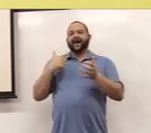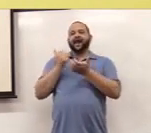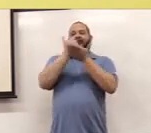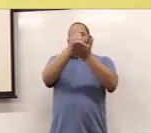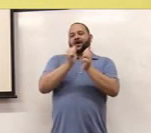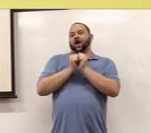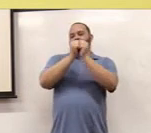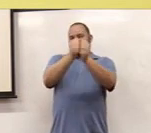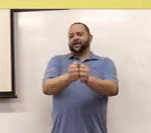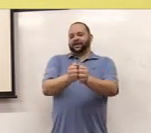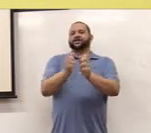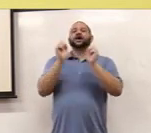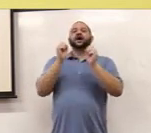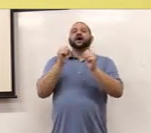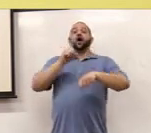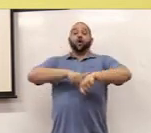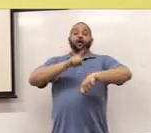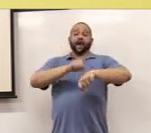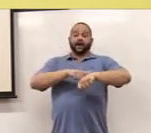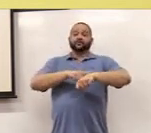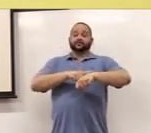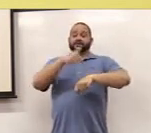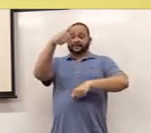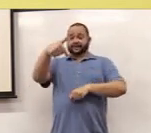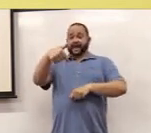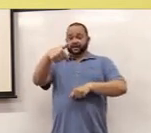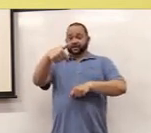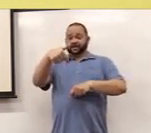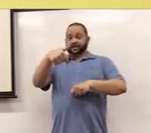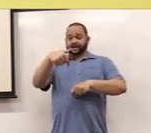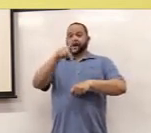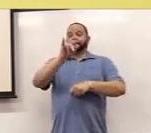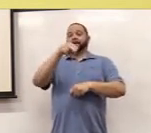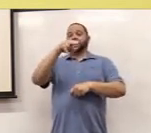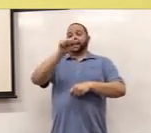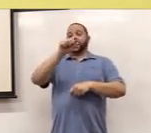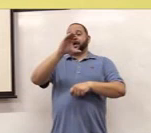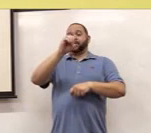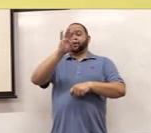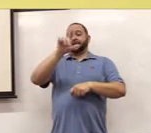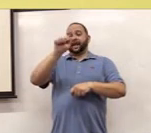palestra também, às 7 horas na Pinacoteca, eu vou fazer essa palestra de novo. Então,